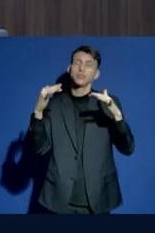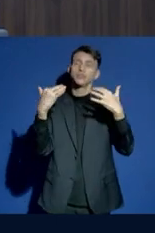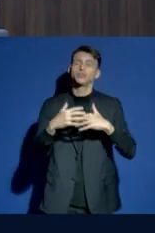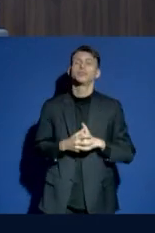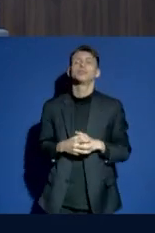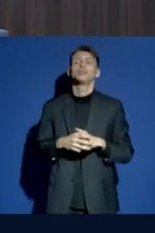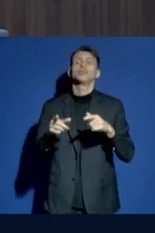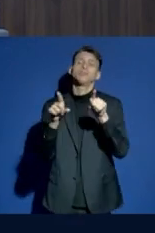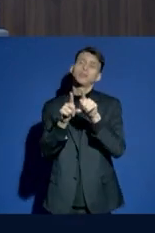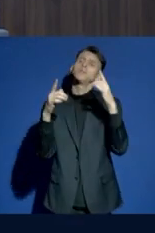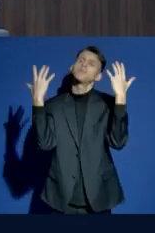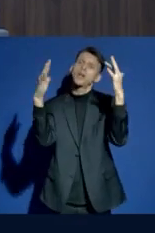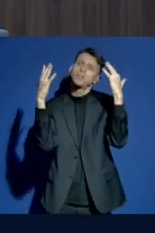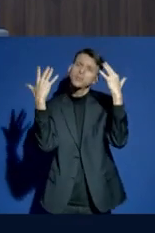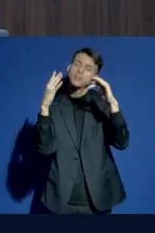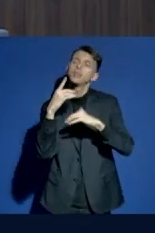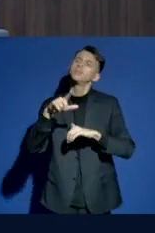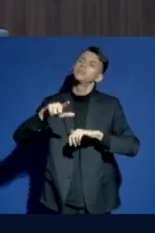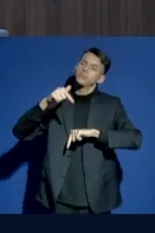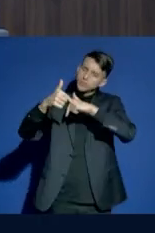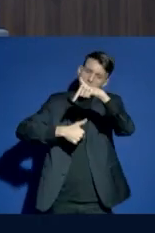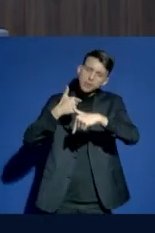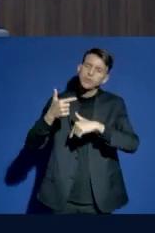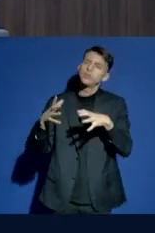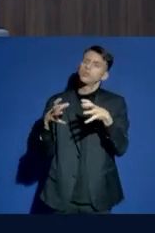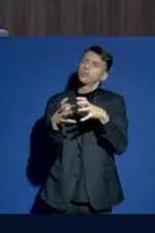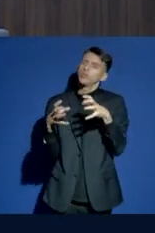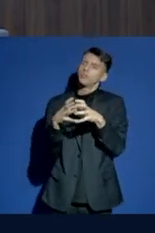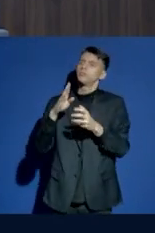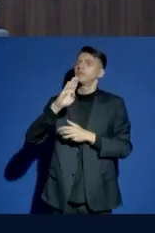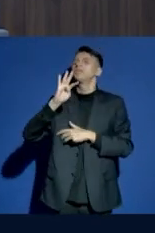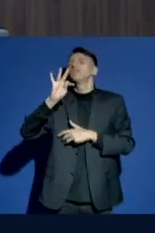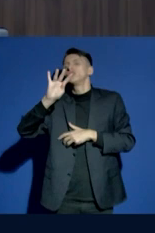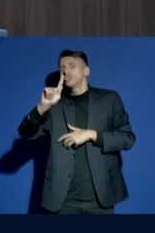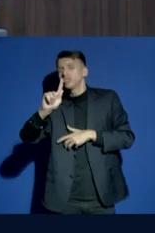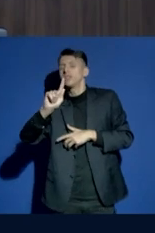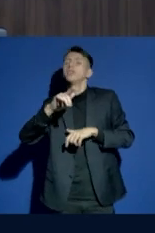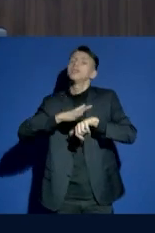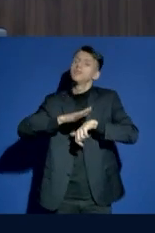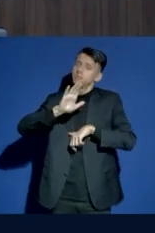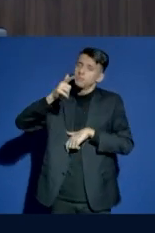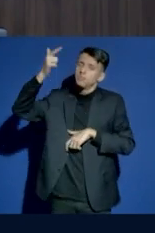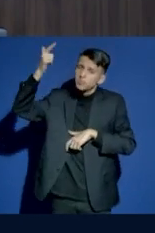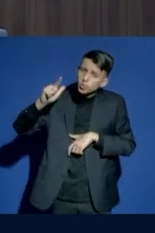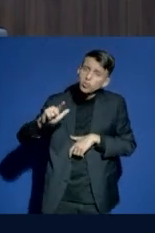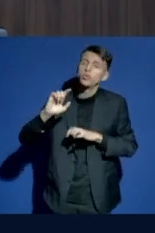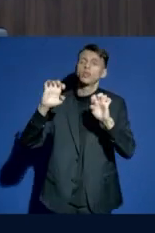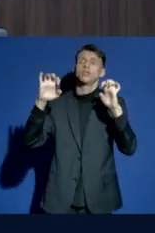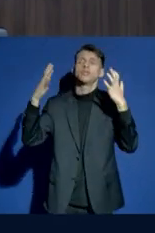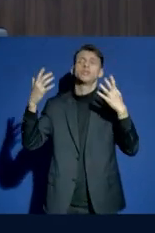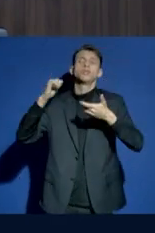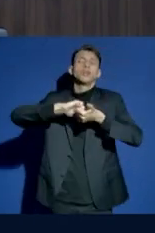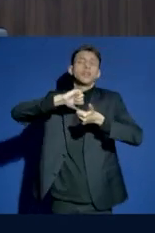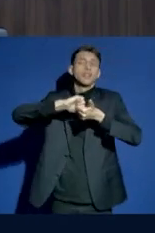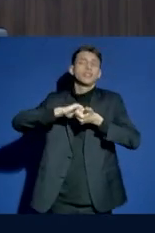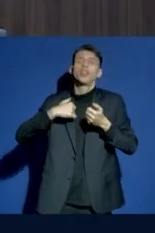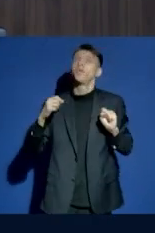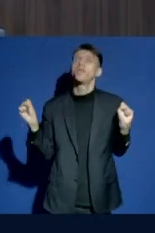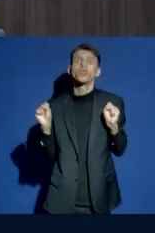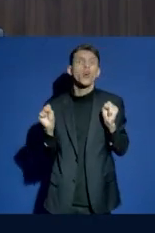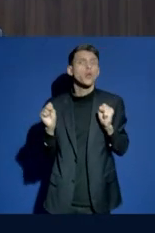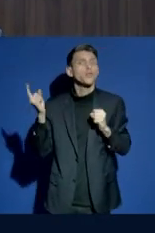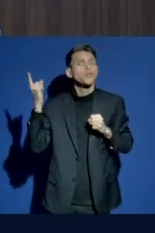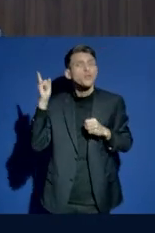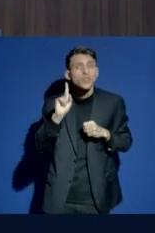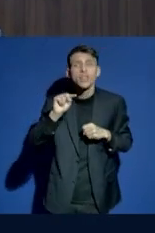e parabenizar o competente time de eventos do BTG que entrega mais um evento com altíssima qualidade eu adoro vir aqui porque